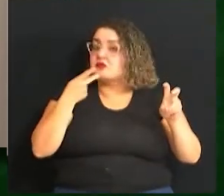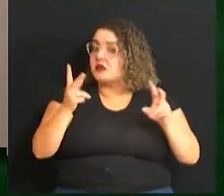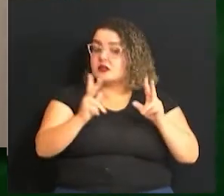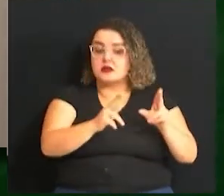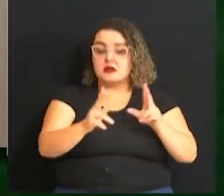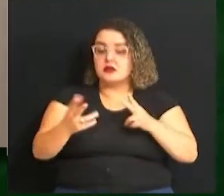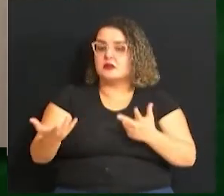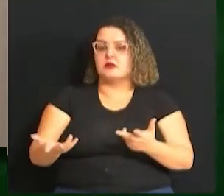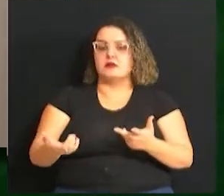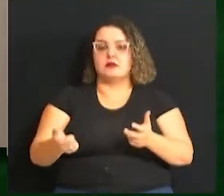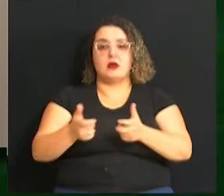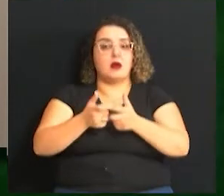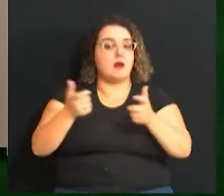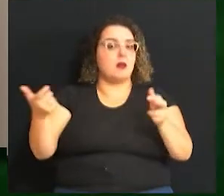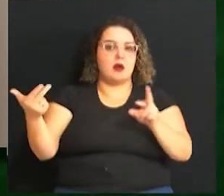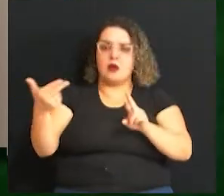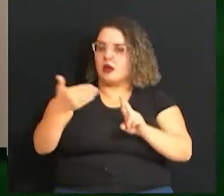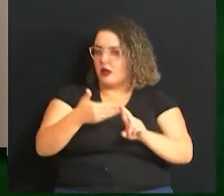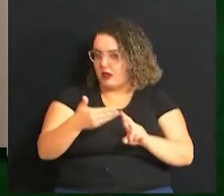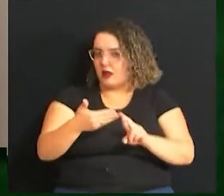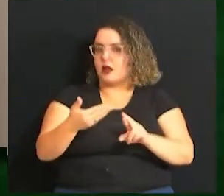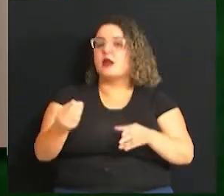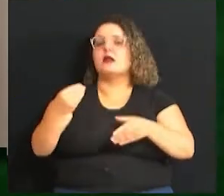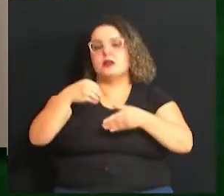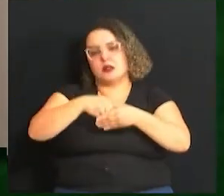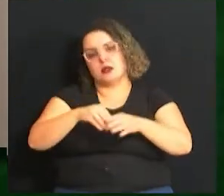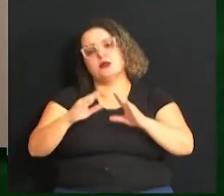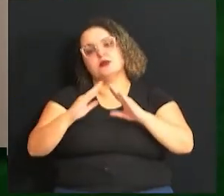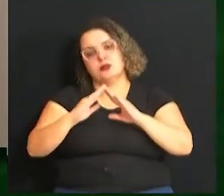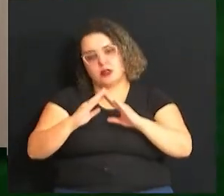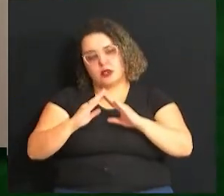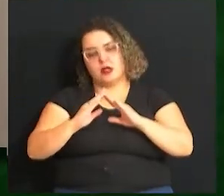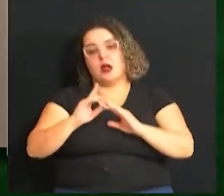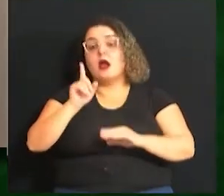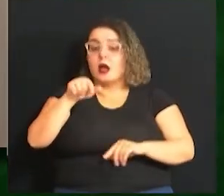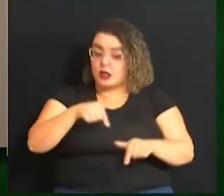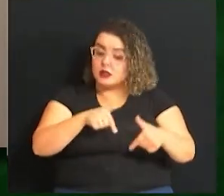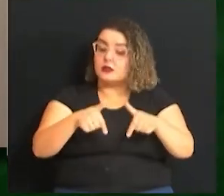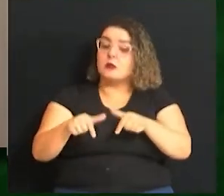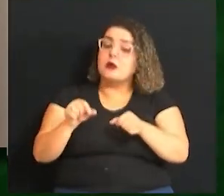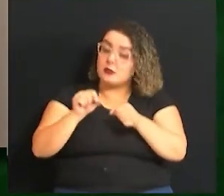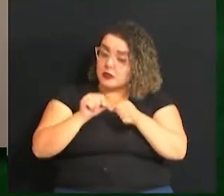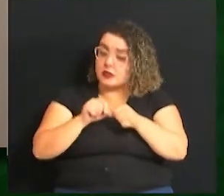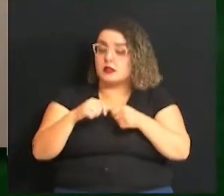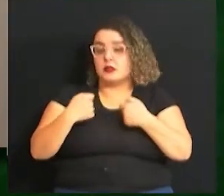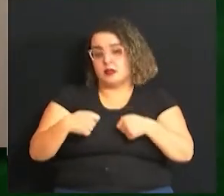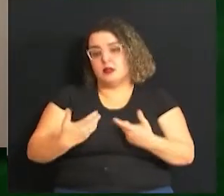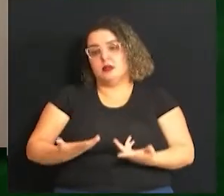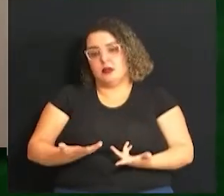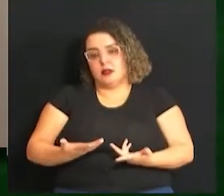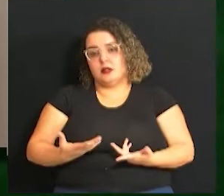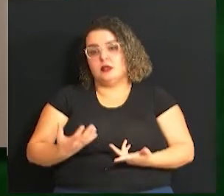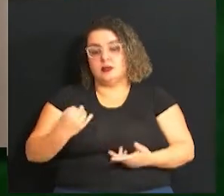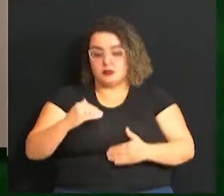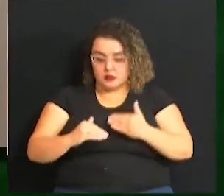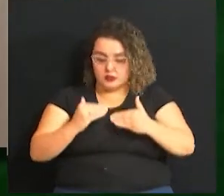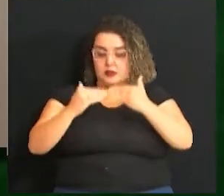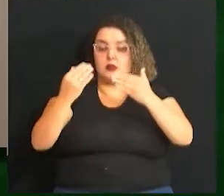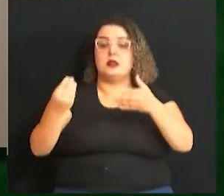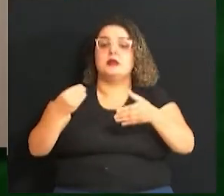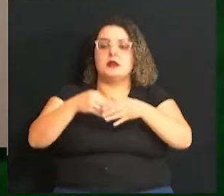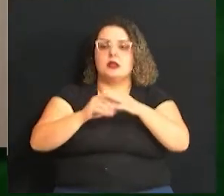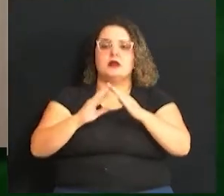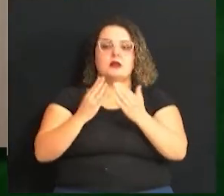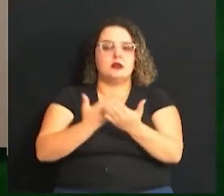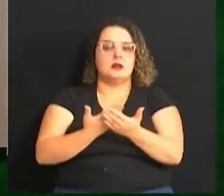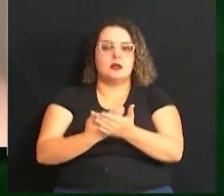eles diziam, e a nossa maior referência está dentro de casa. Então, esse trabalho precisa ser feito. Se eu desenvolvesse um